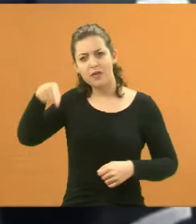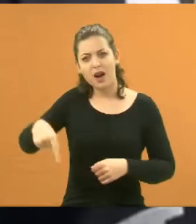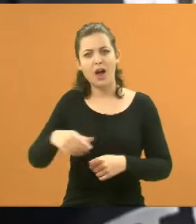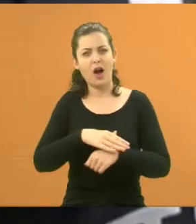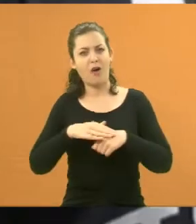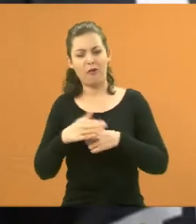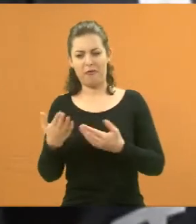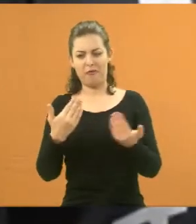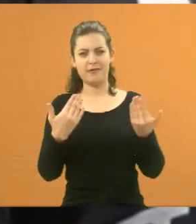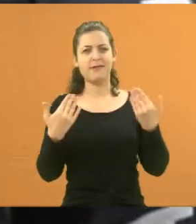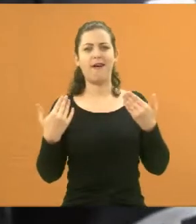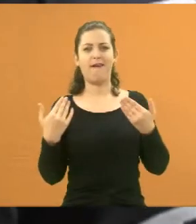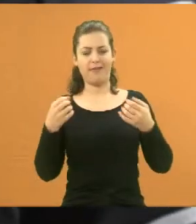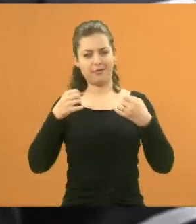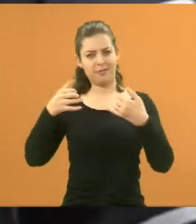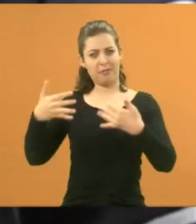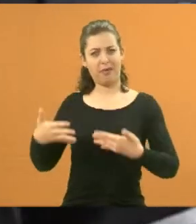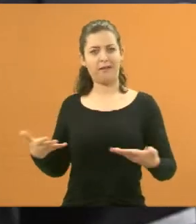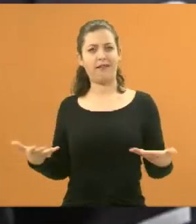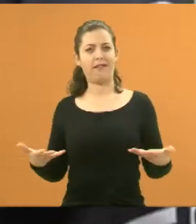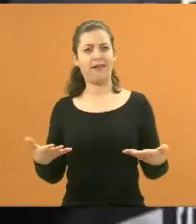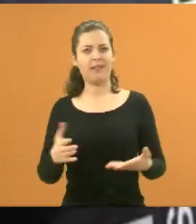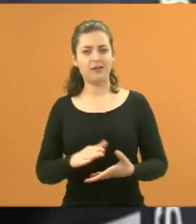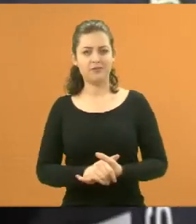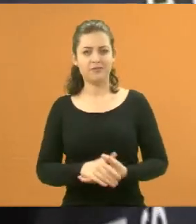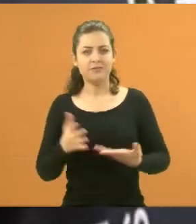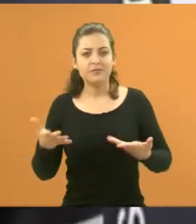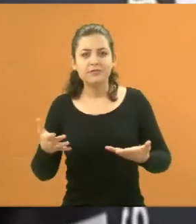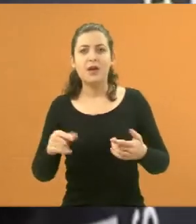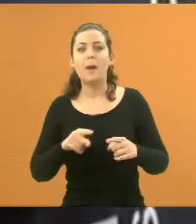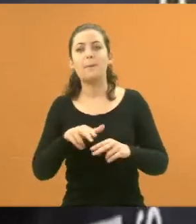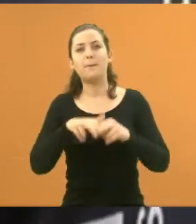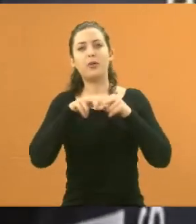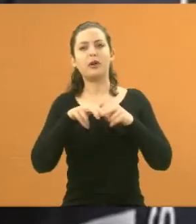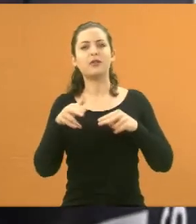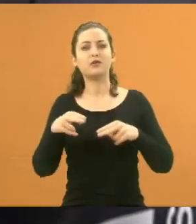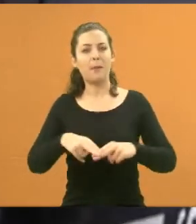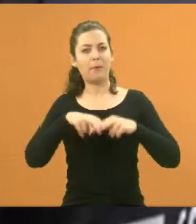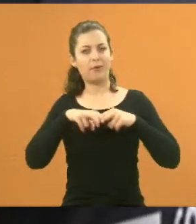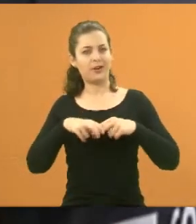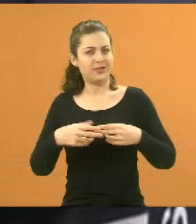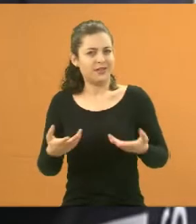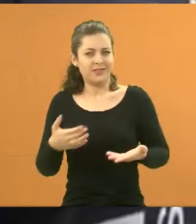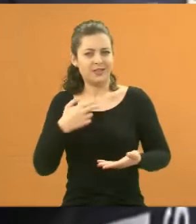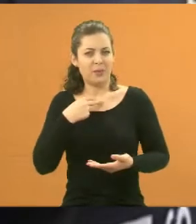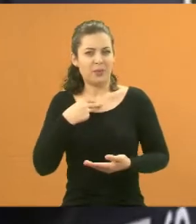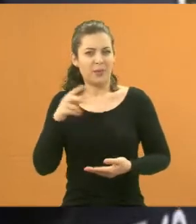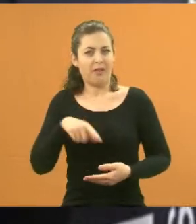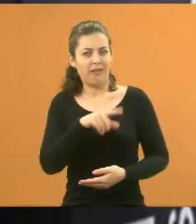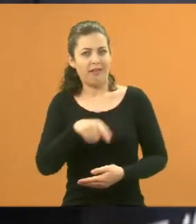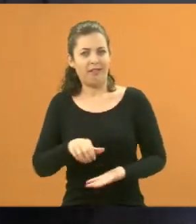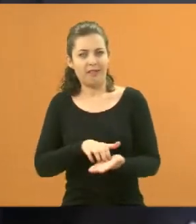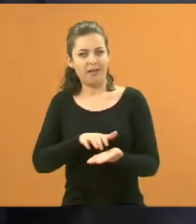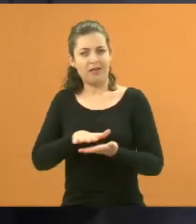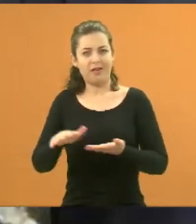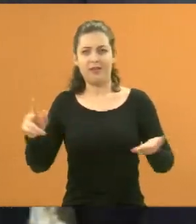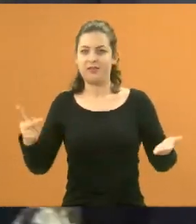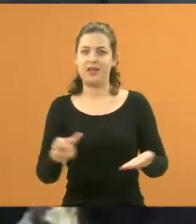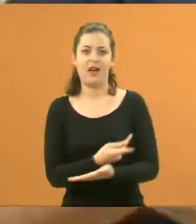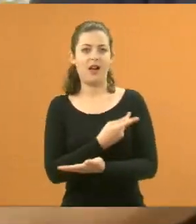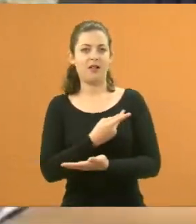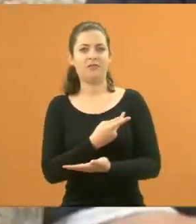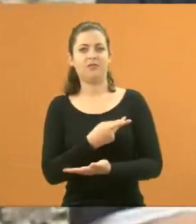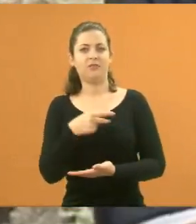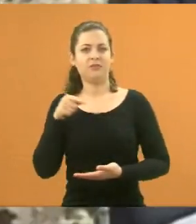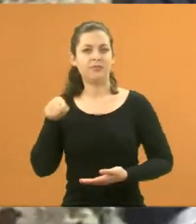nós. Para nós explicar para ele a situação. Tá vendo, gente? Essa é uma das razões pela qual eu sou contra esse projeto. Isso daí que o prefeito queria colocar, tá errado. Esses